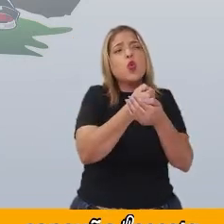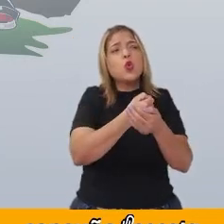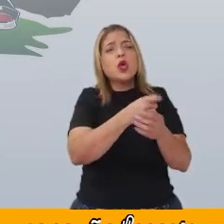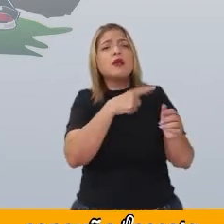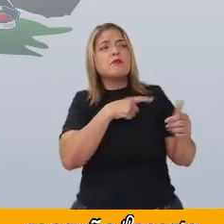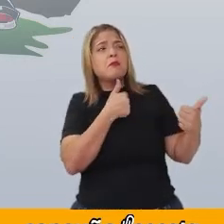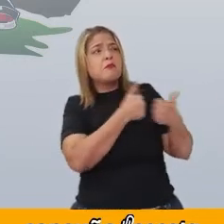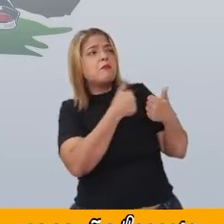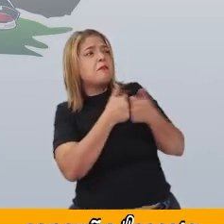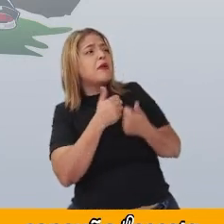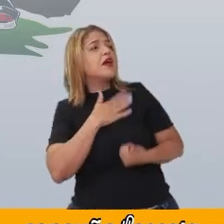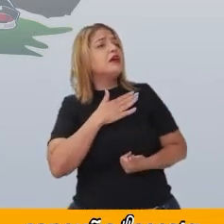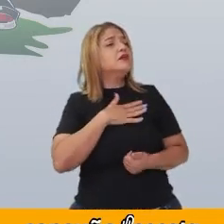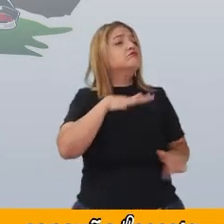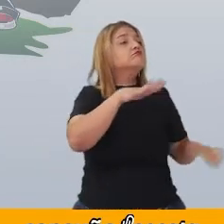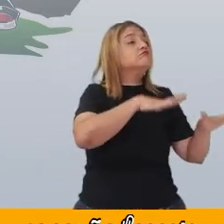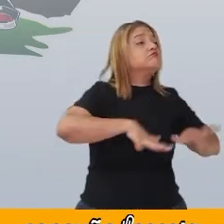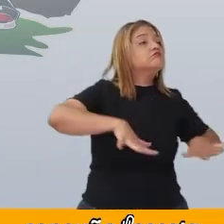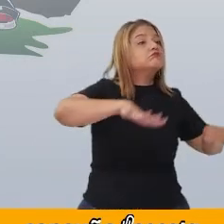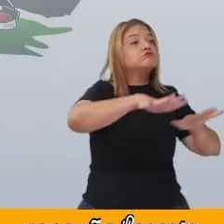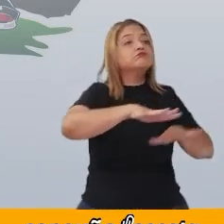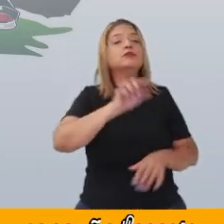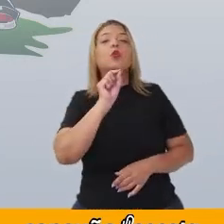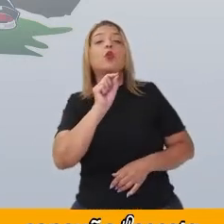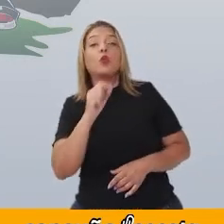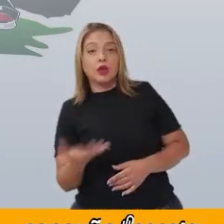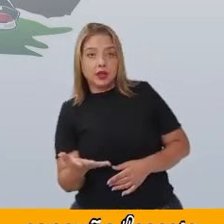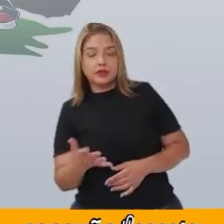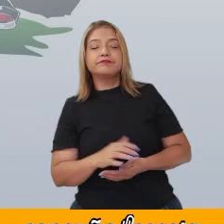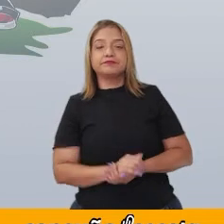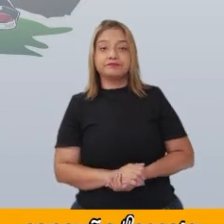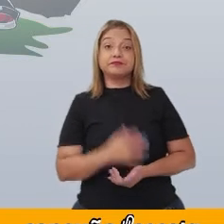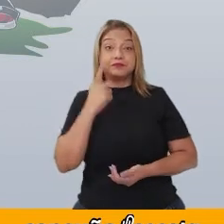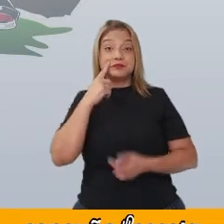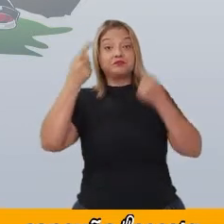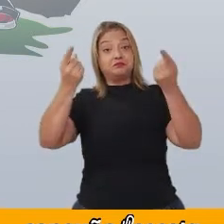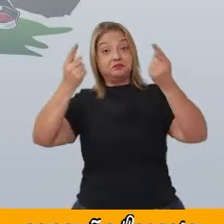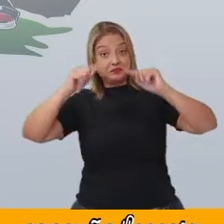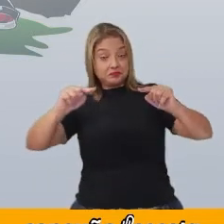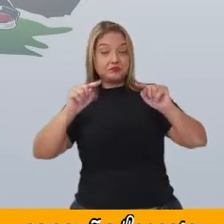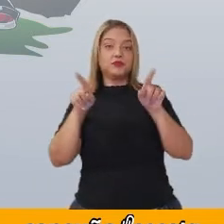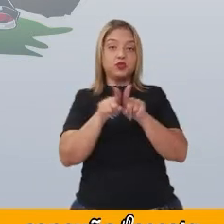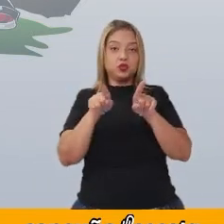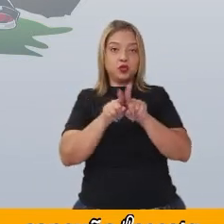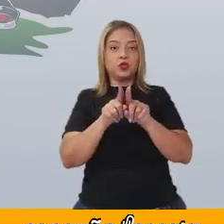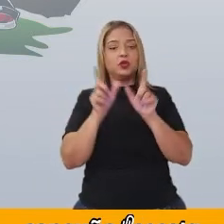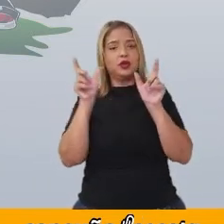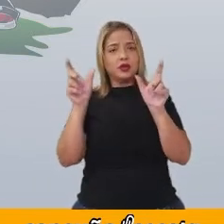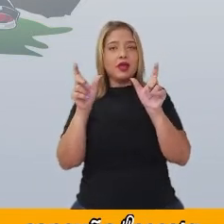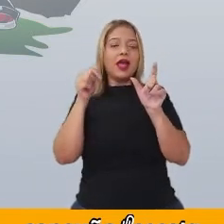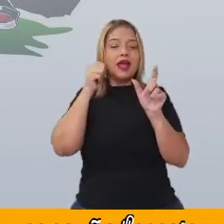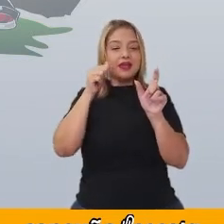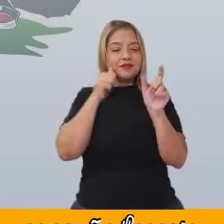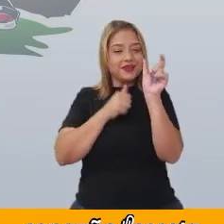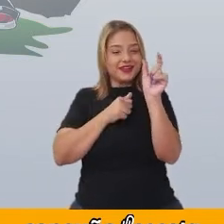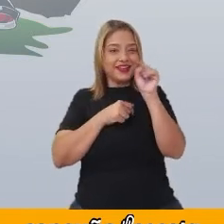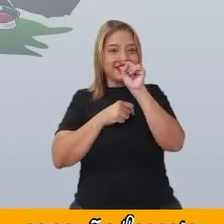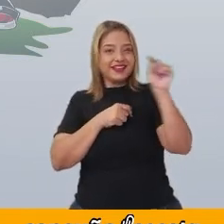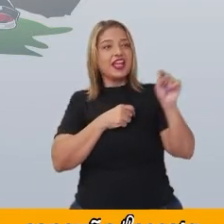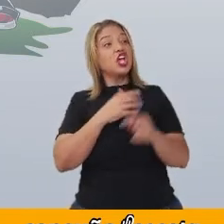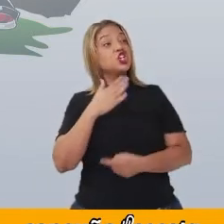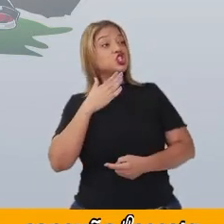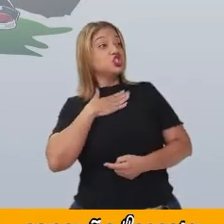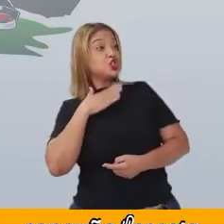mim? Na outra linha, parágrafo de novo, de mim, repetiu a